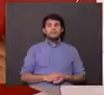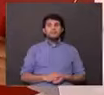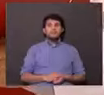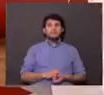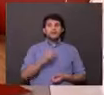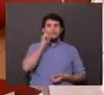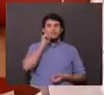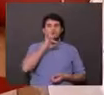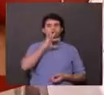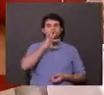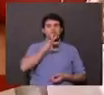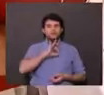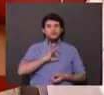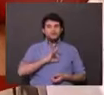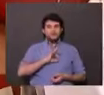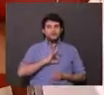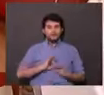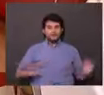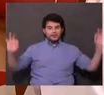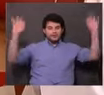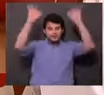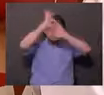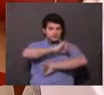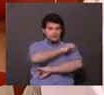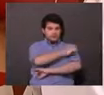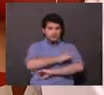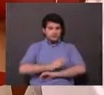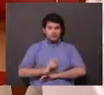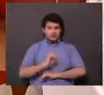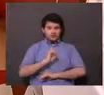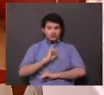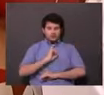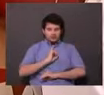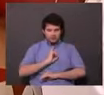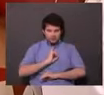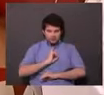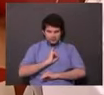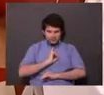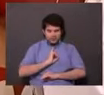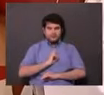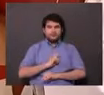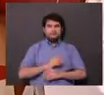In nomine Patris et Filii, et Spiritus Sancti.